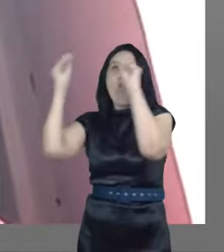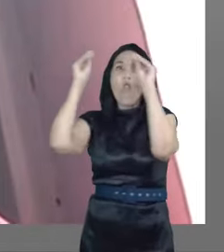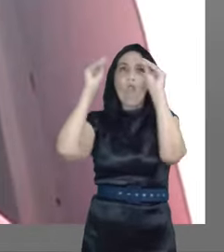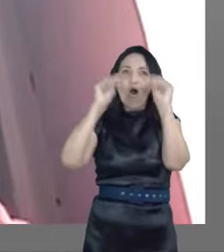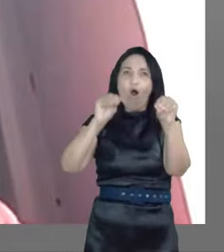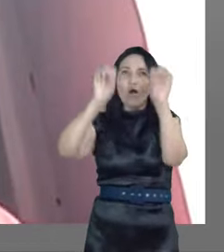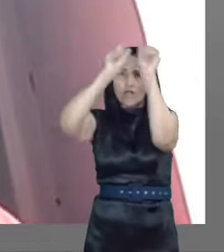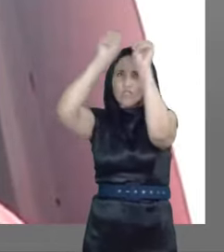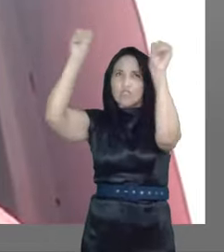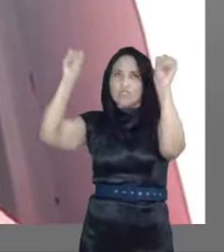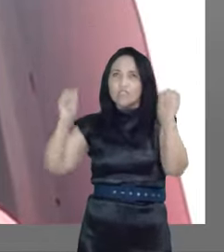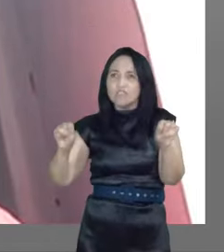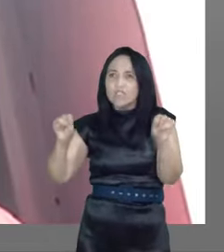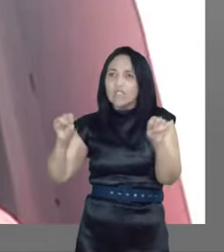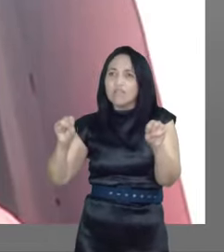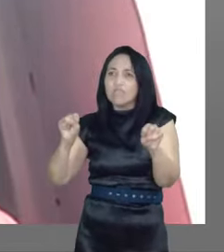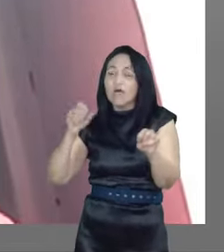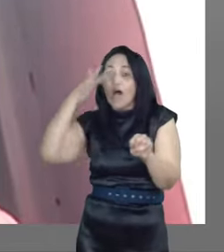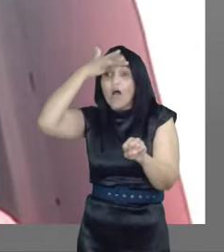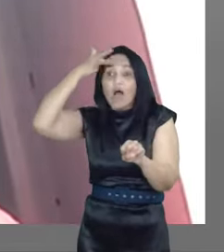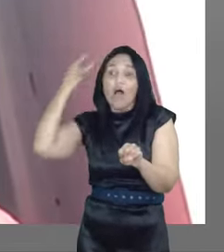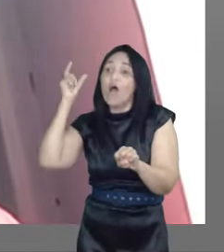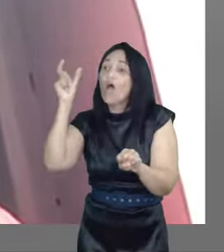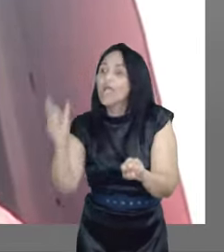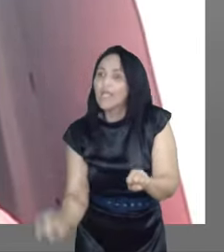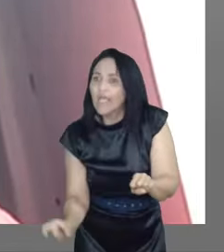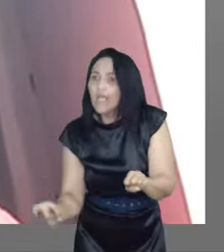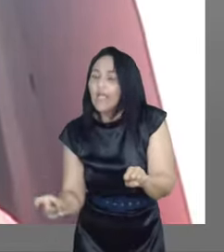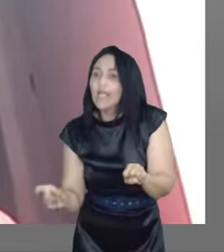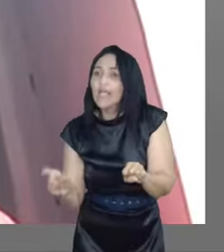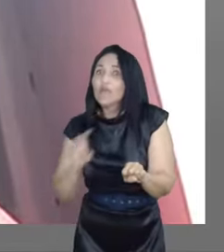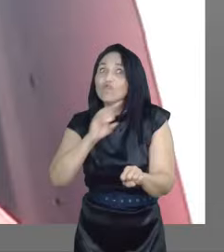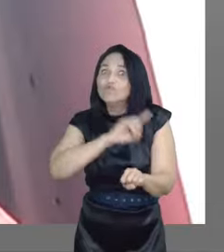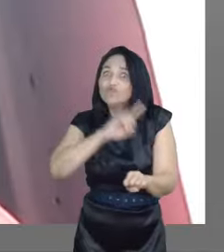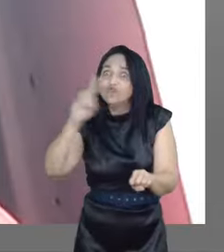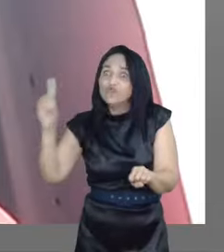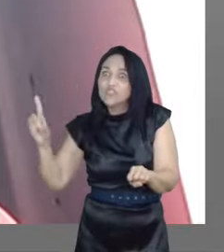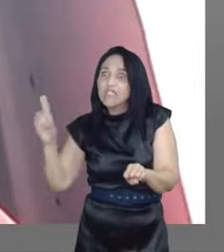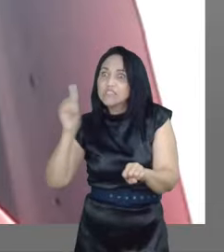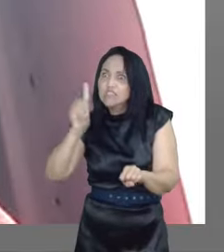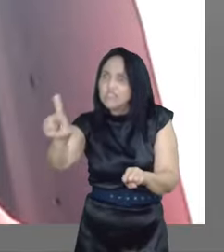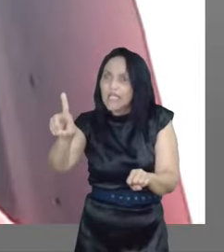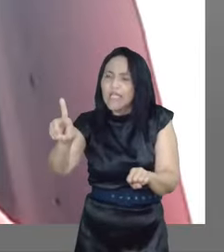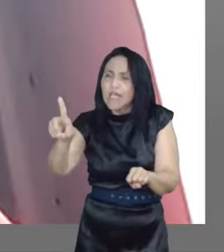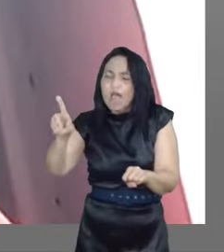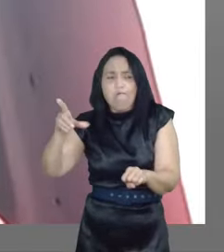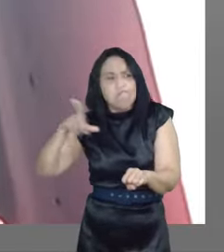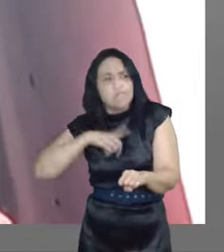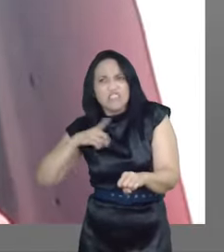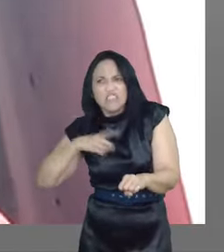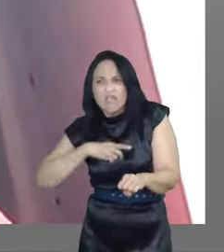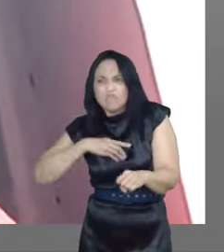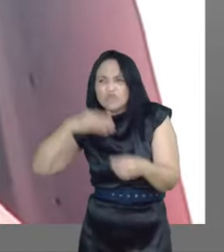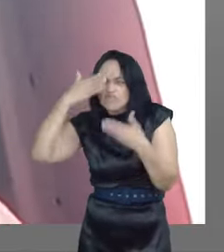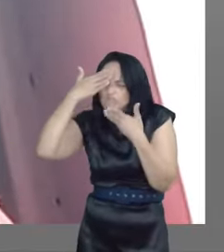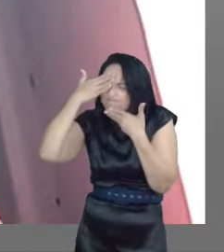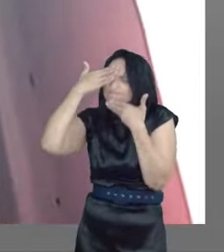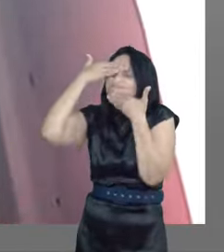candidatos. Nesse momento agora, do dia D, a gente tem um agradecimento, assim,